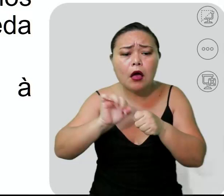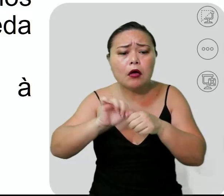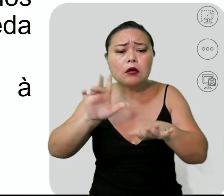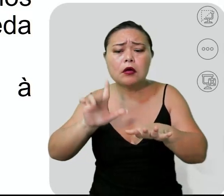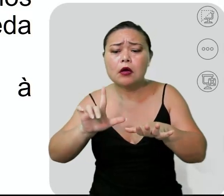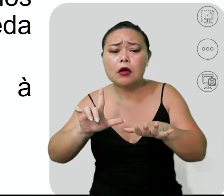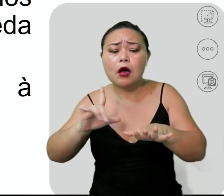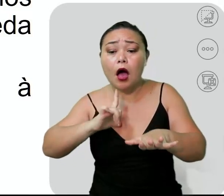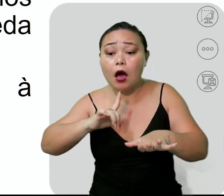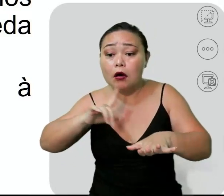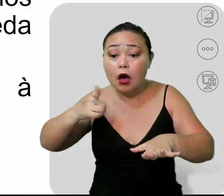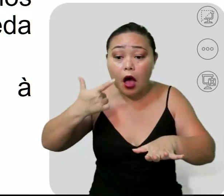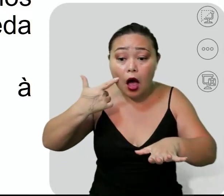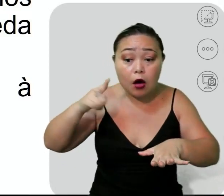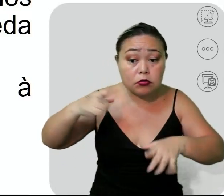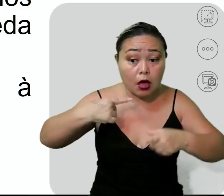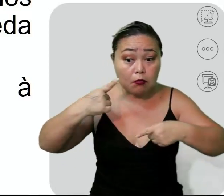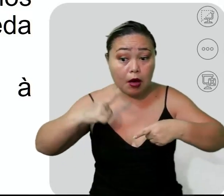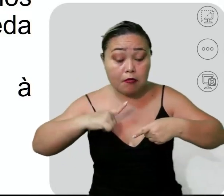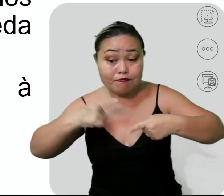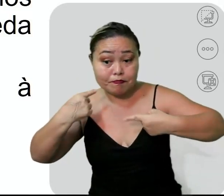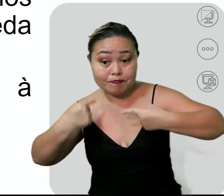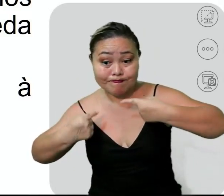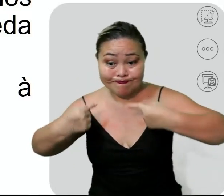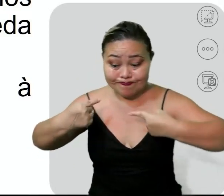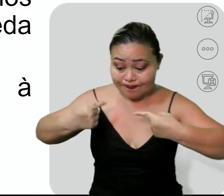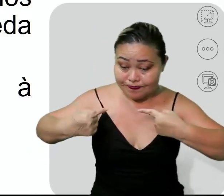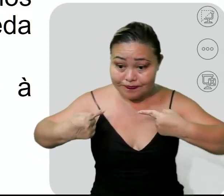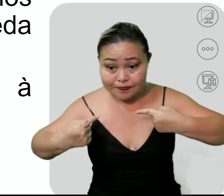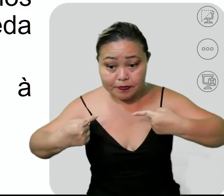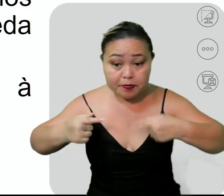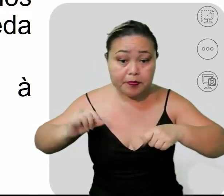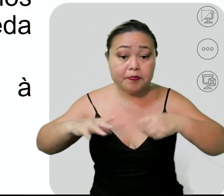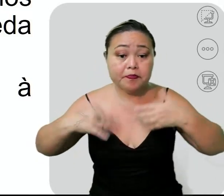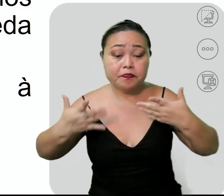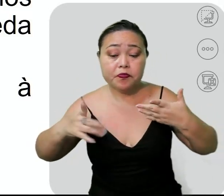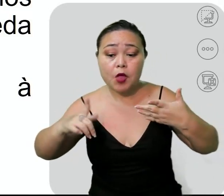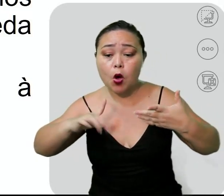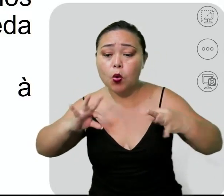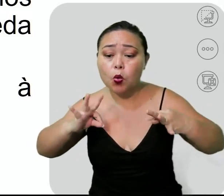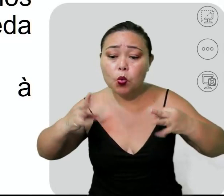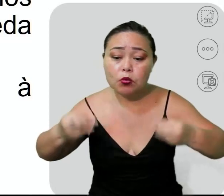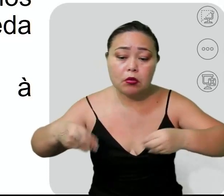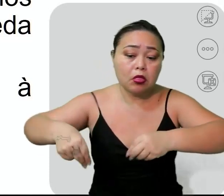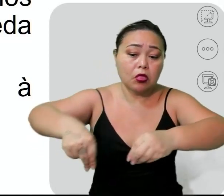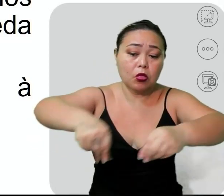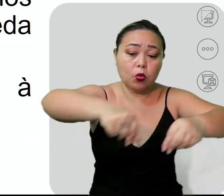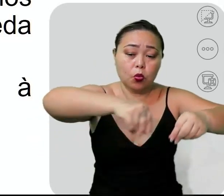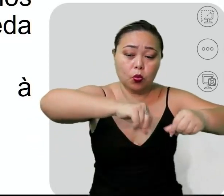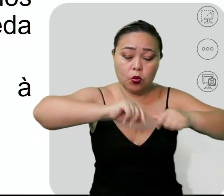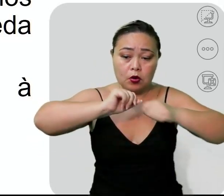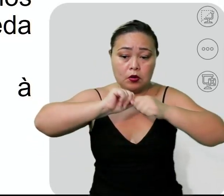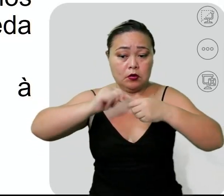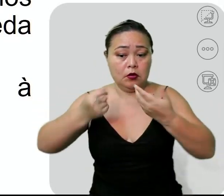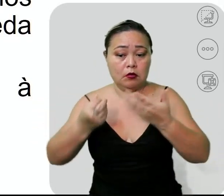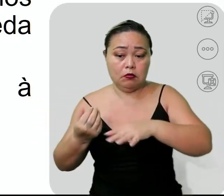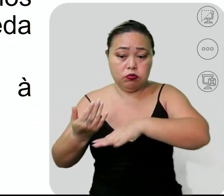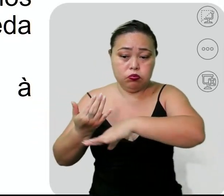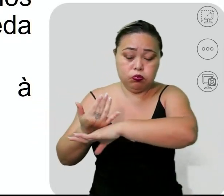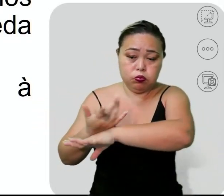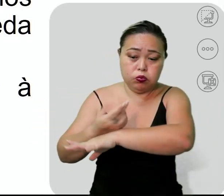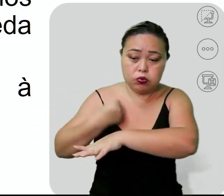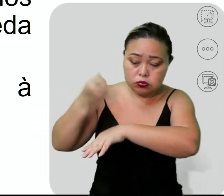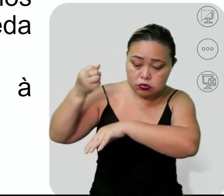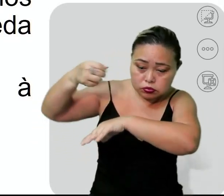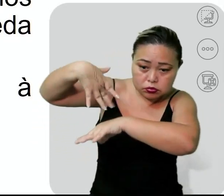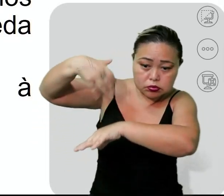a haver disputa, começa a haver briga. Na verdade, todas as terras são férteis, mediante a química